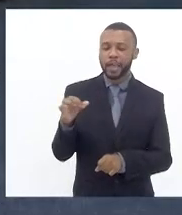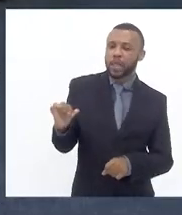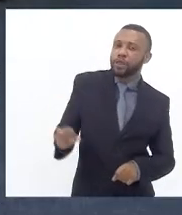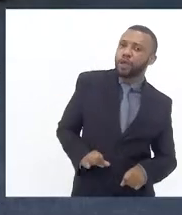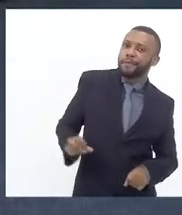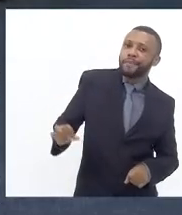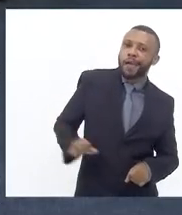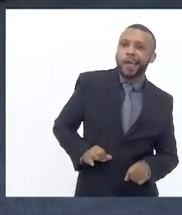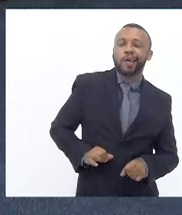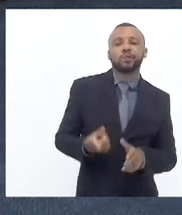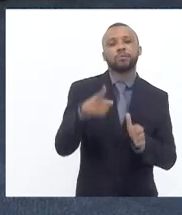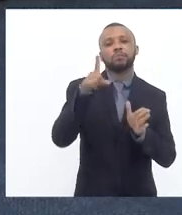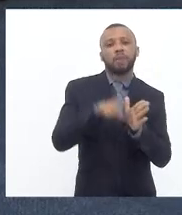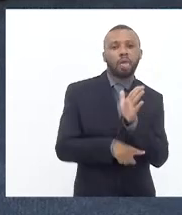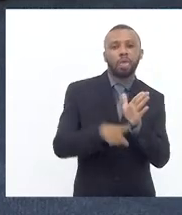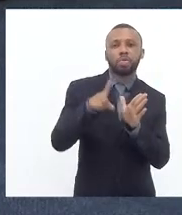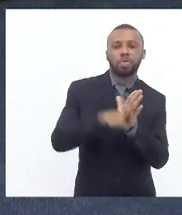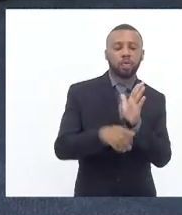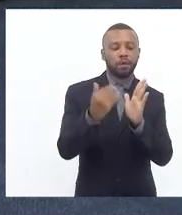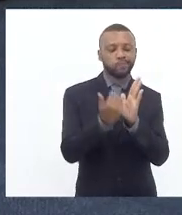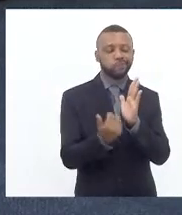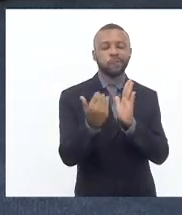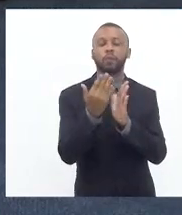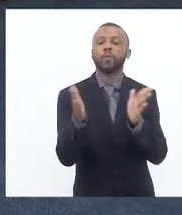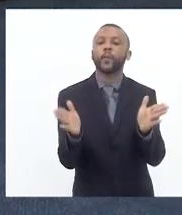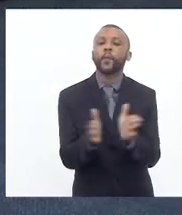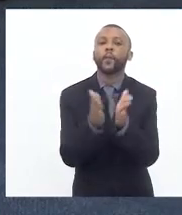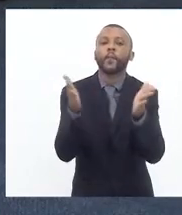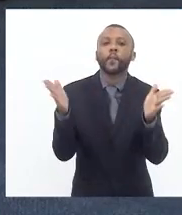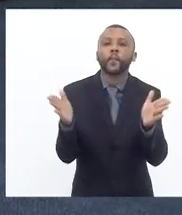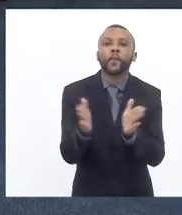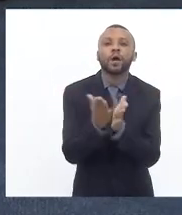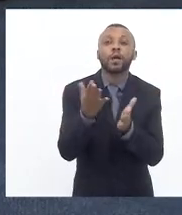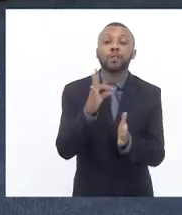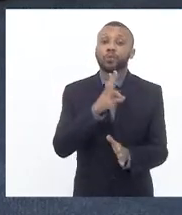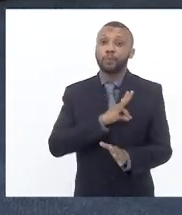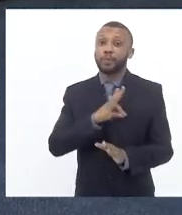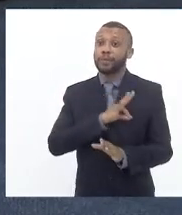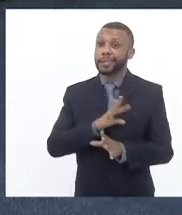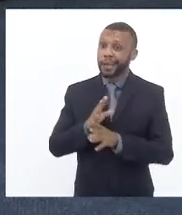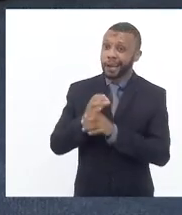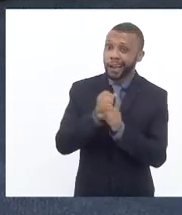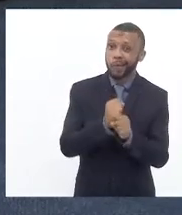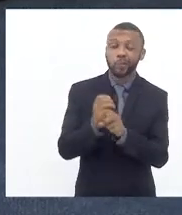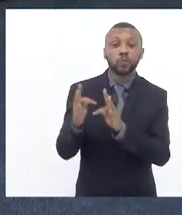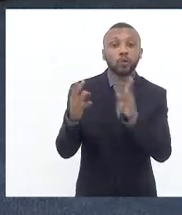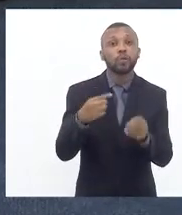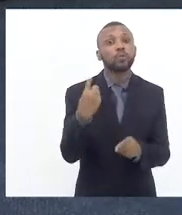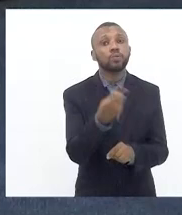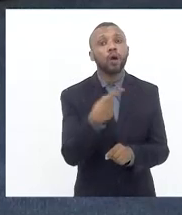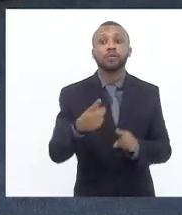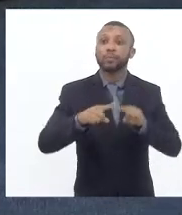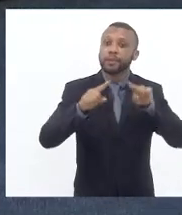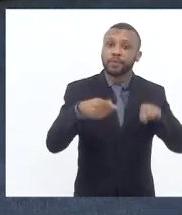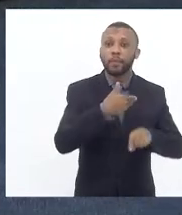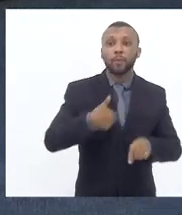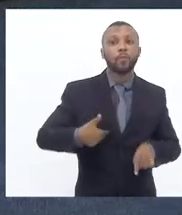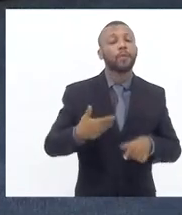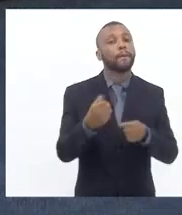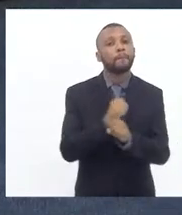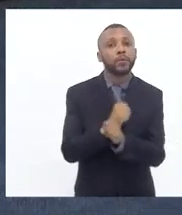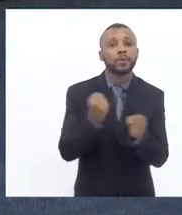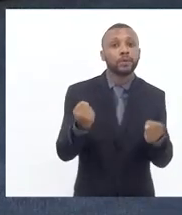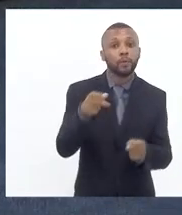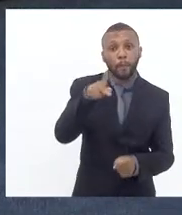pele descontos e cada vez mais empobrecimento no meu vencimento como todos nós servidores públicos ainda admissível com o